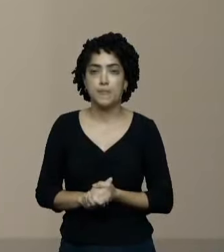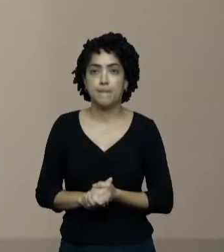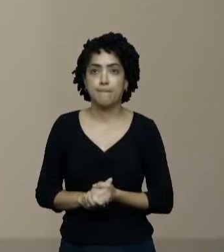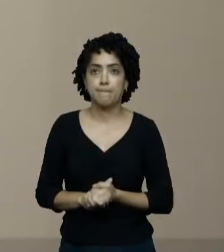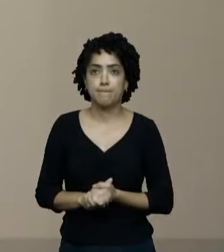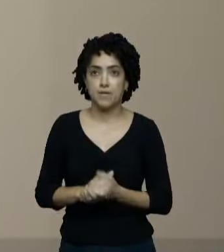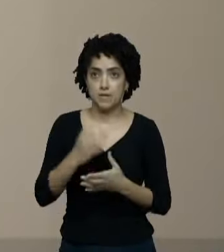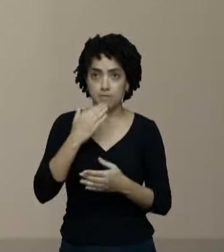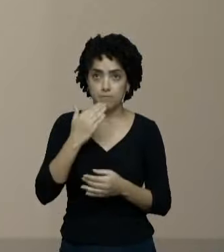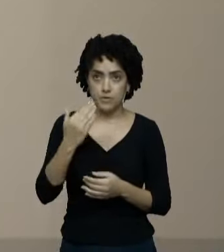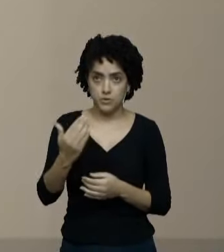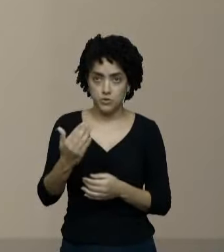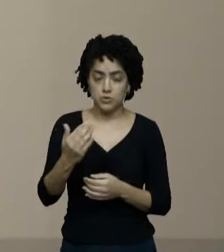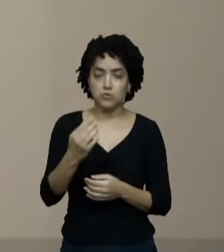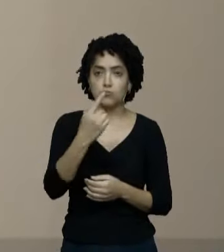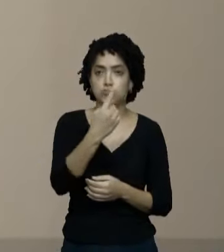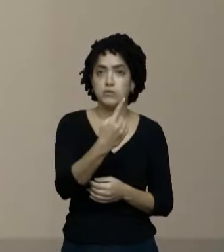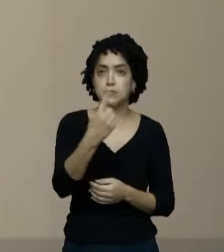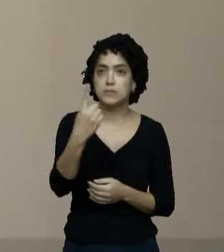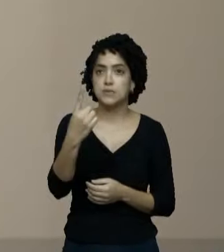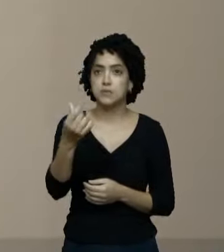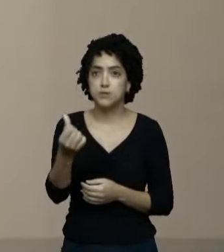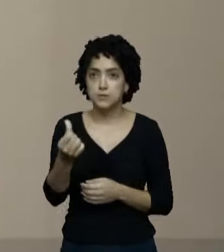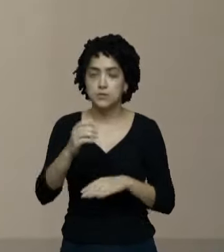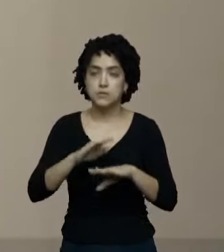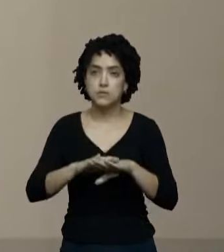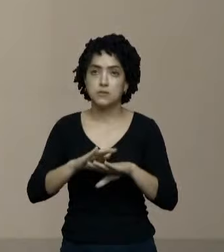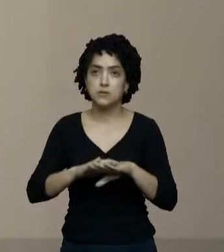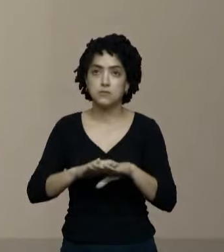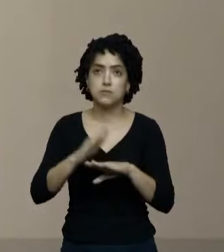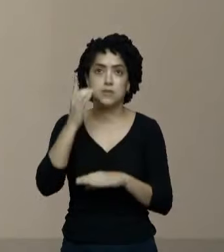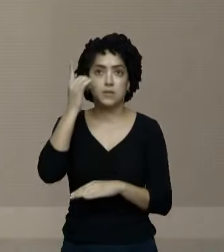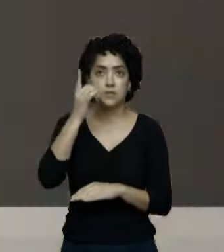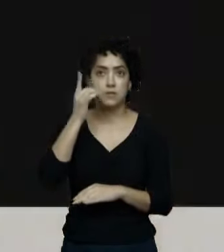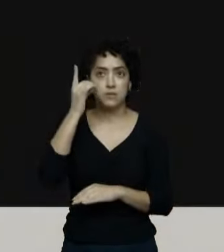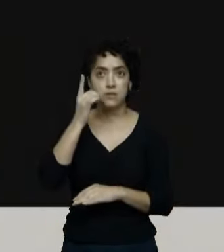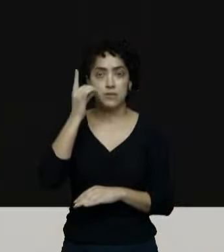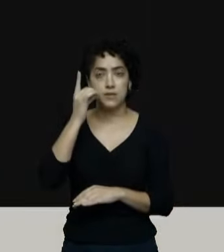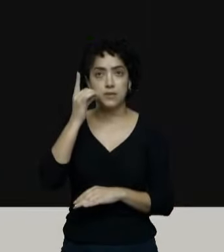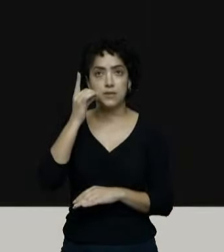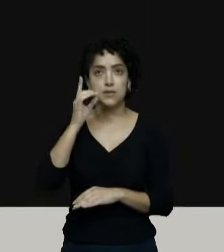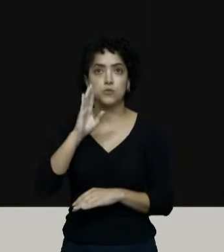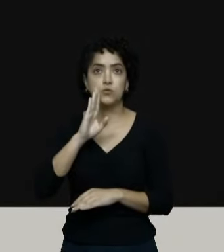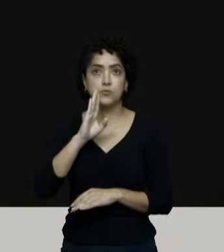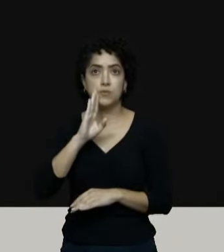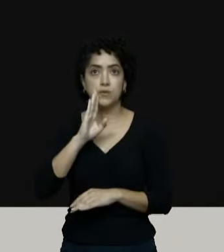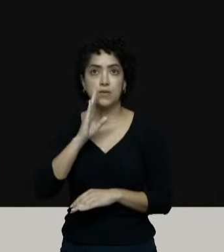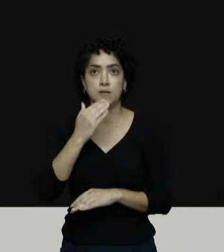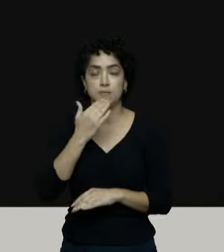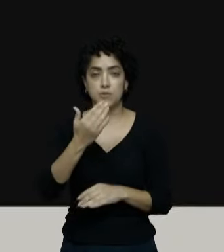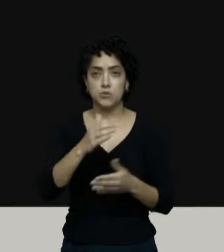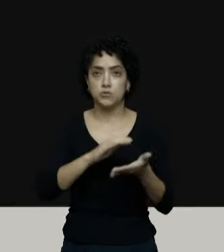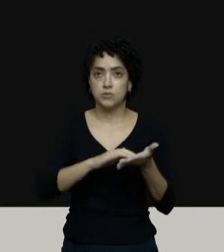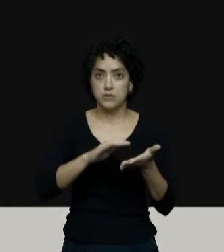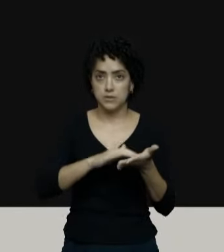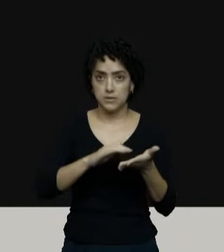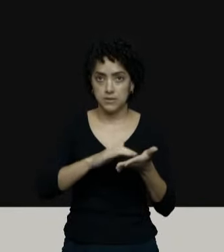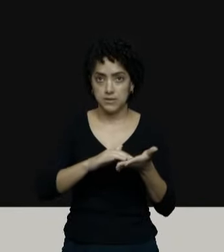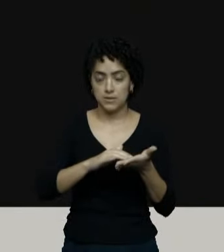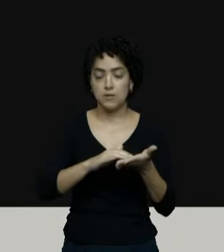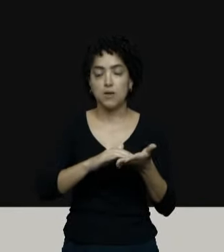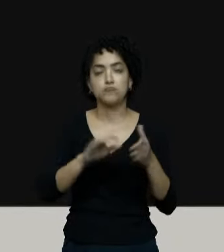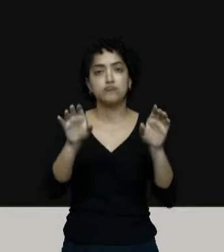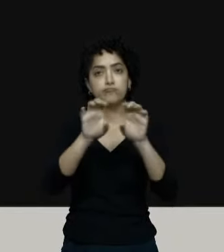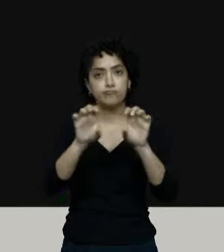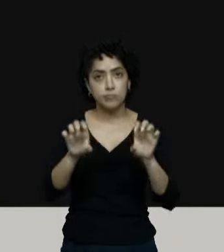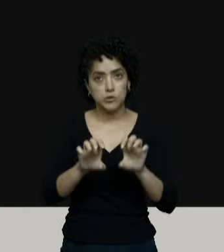Pedido de informação número 116, autor, deputado Nilson Berlanda, solicitando o secretário de Estado da Infraestrutura e